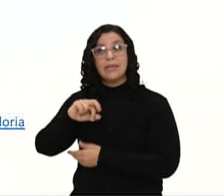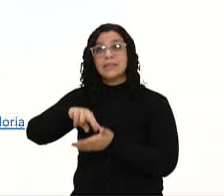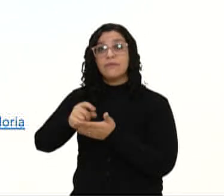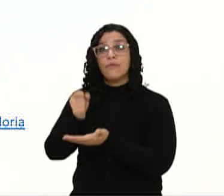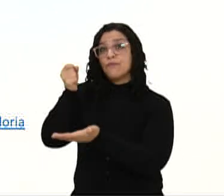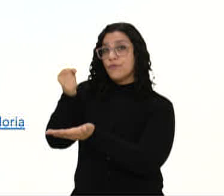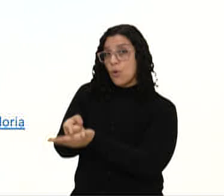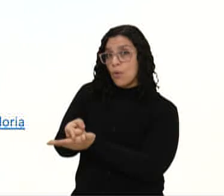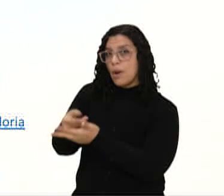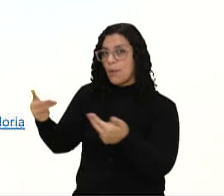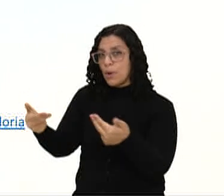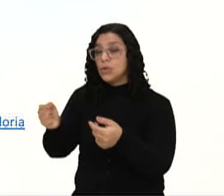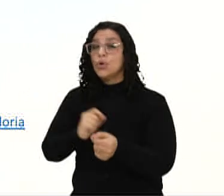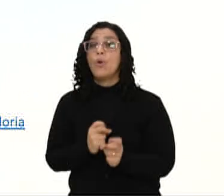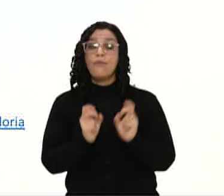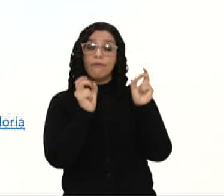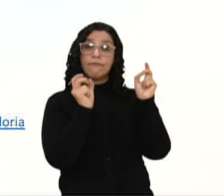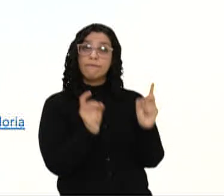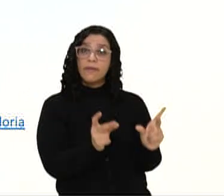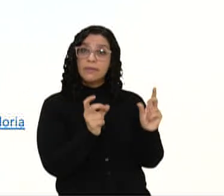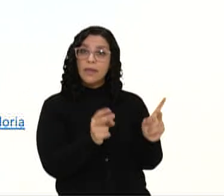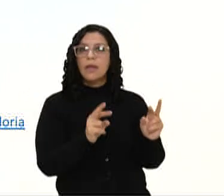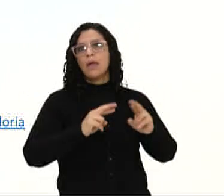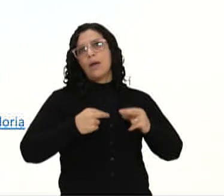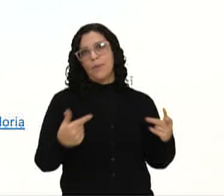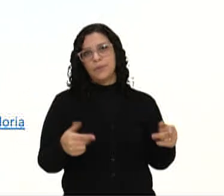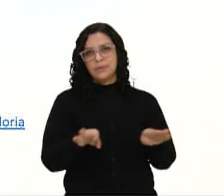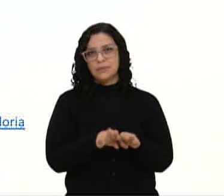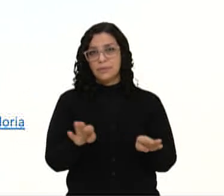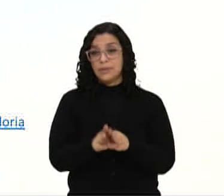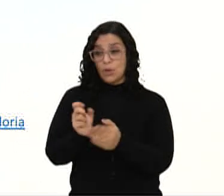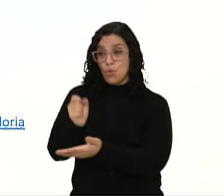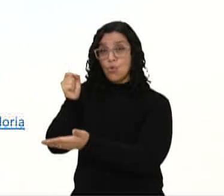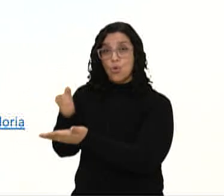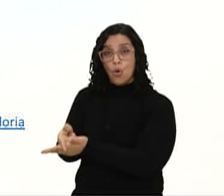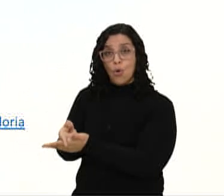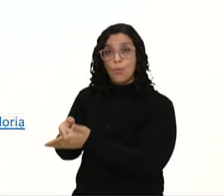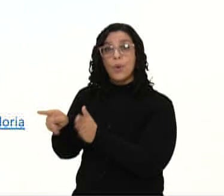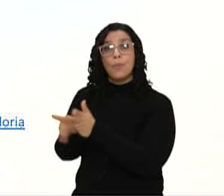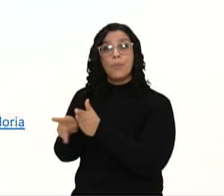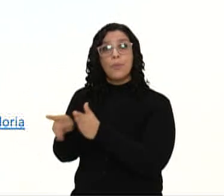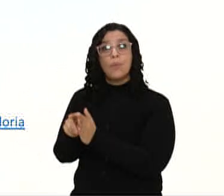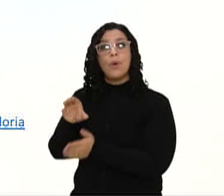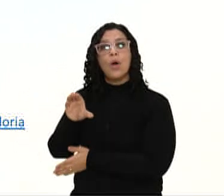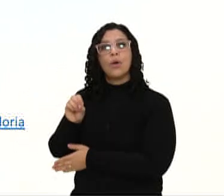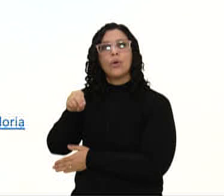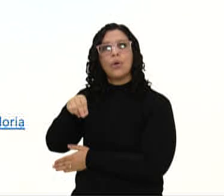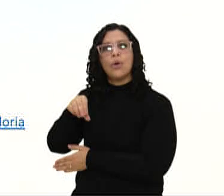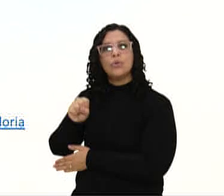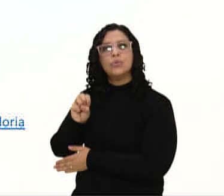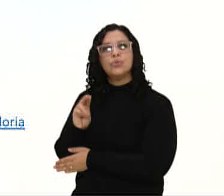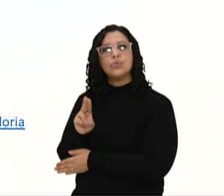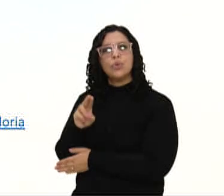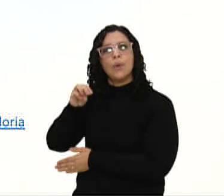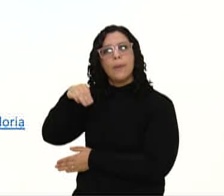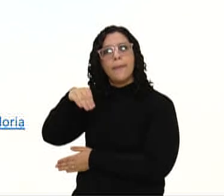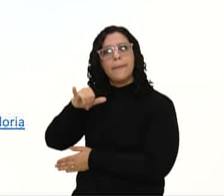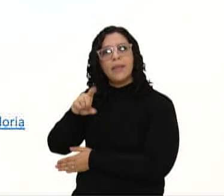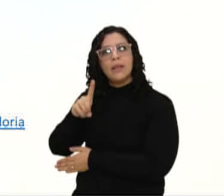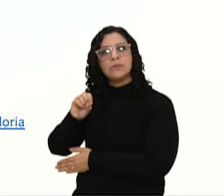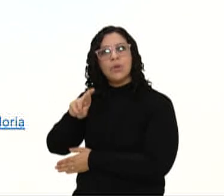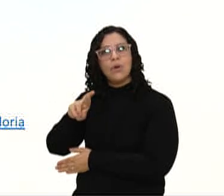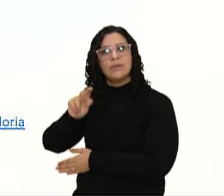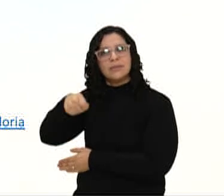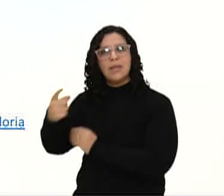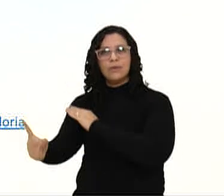de vender. Quando eu compro alguma coisa, eu estou agindo como consumidor. Eu estou